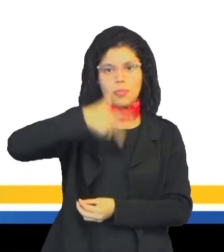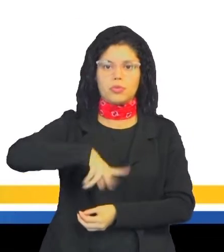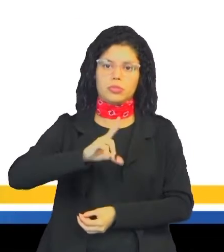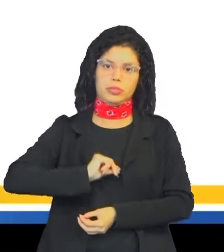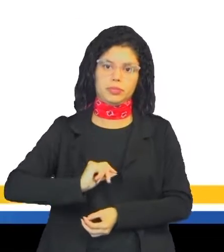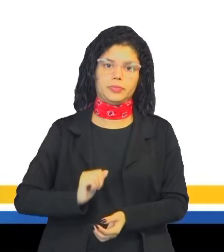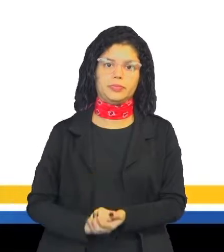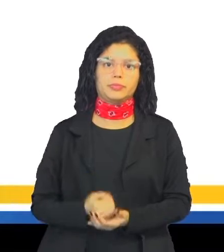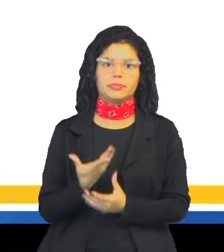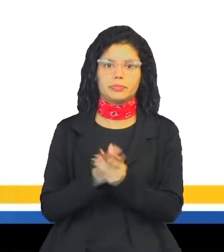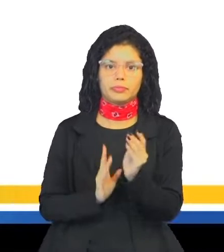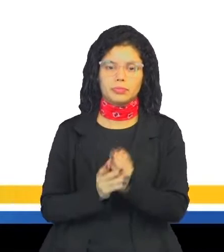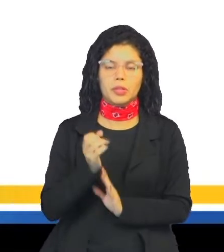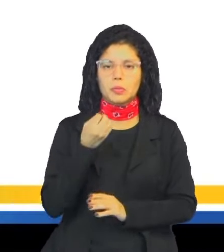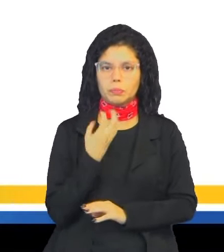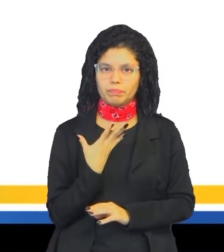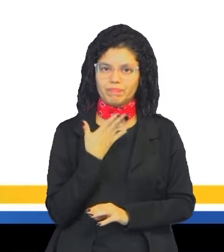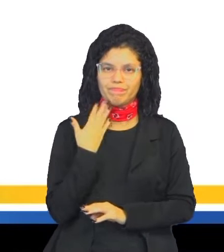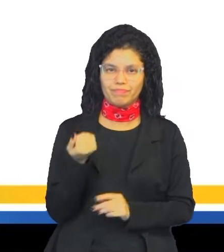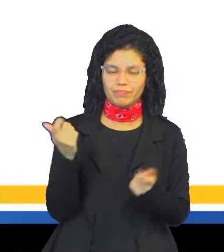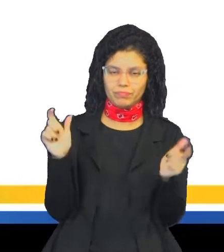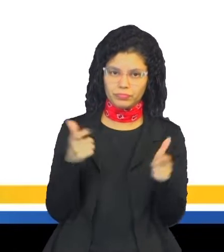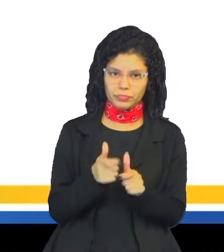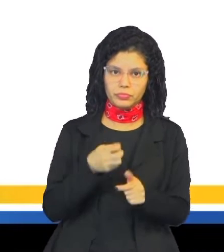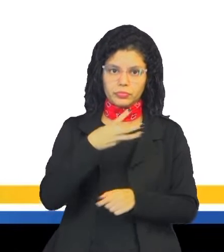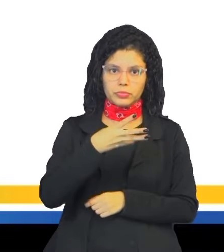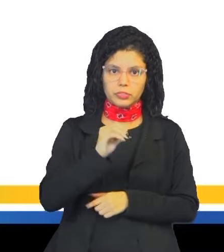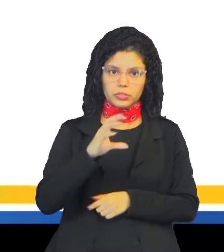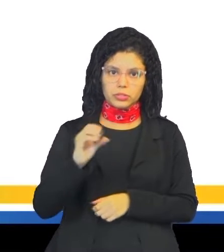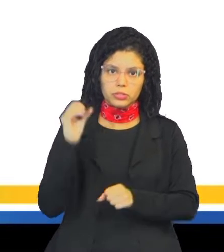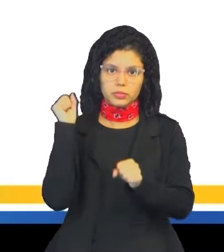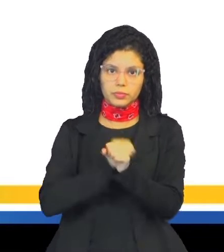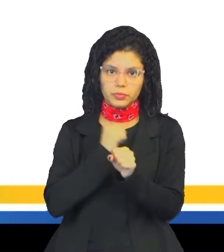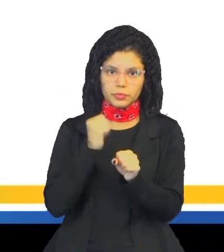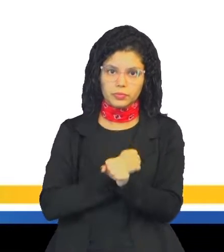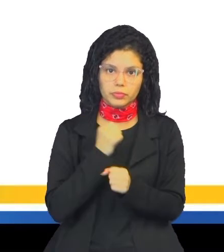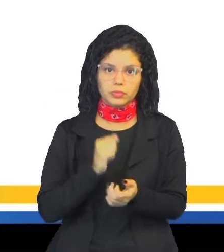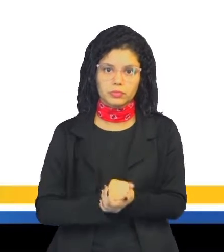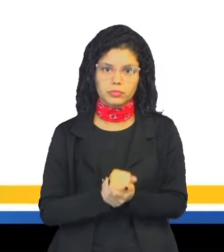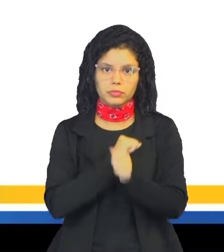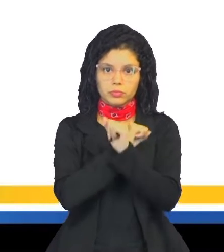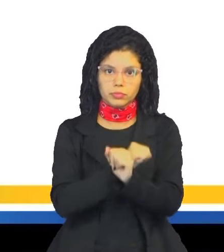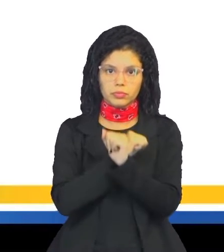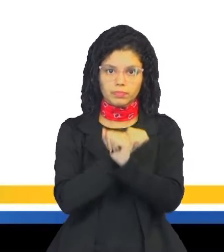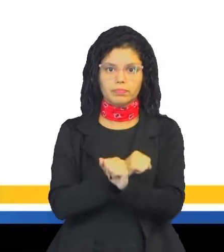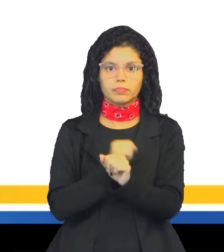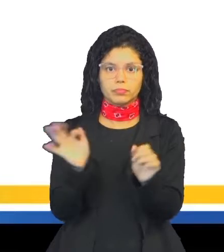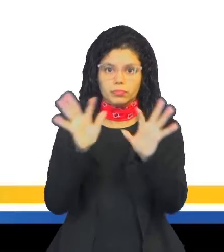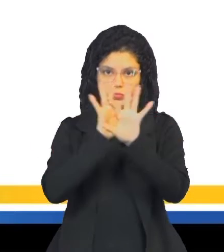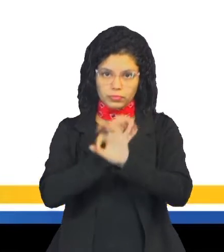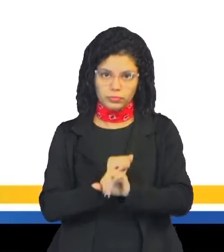A mão de obra barata, Ao longo dos 300 anos de existência do tráfico negreiro,